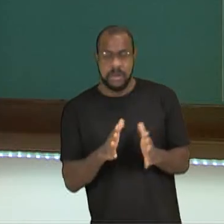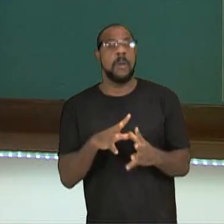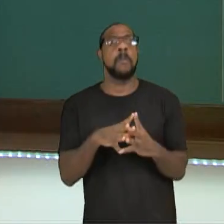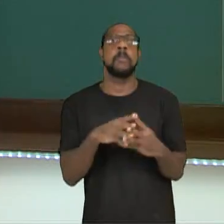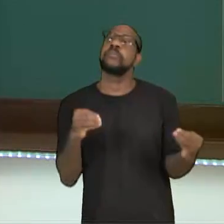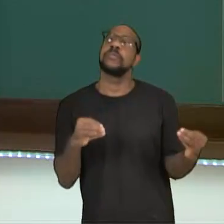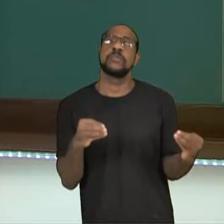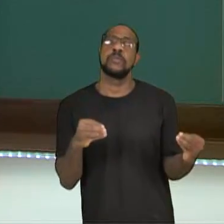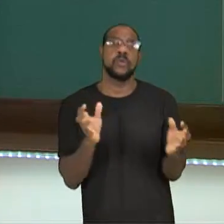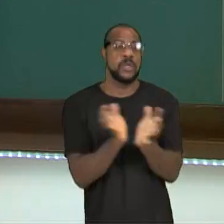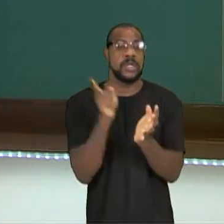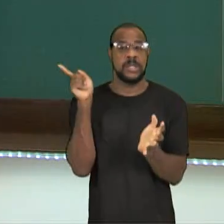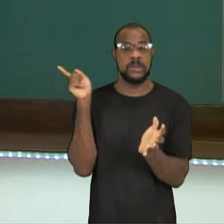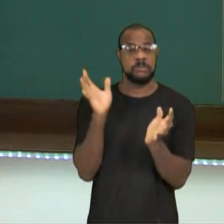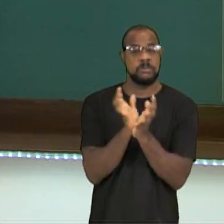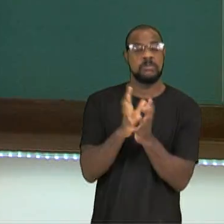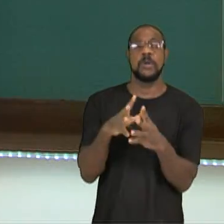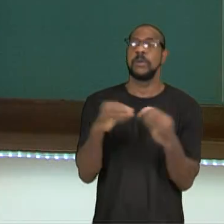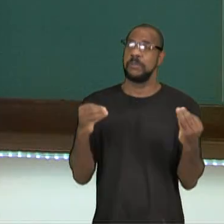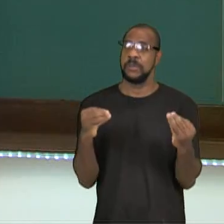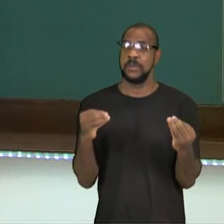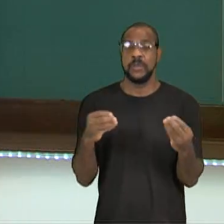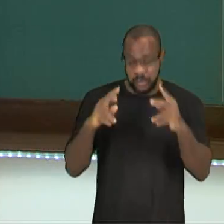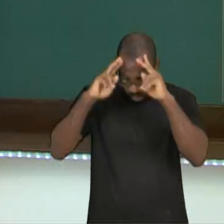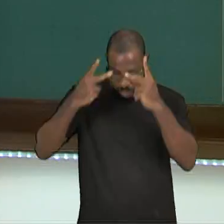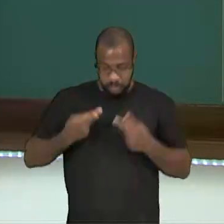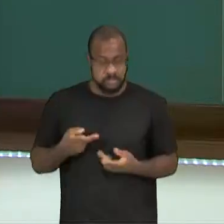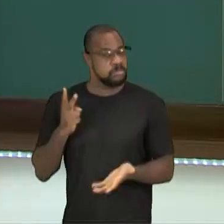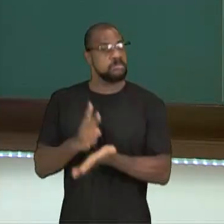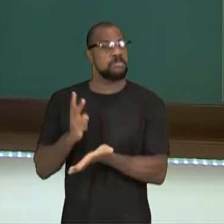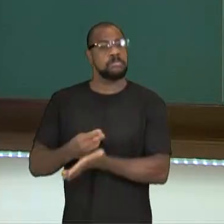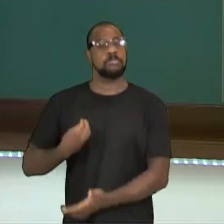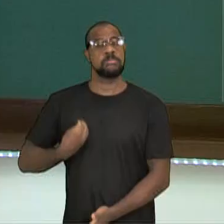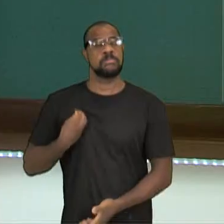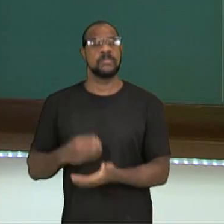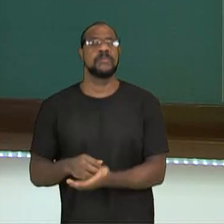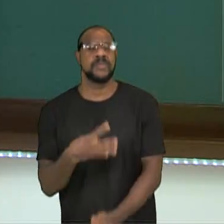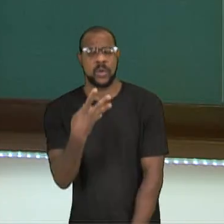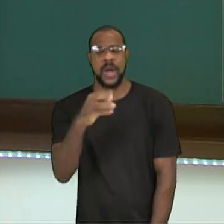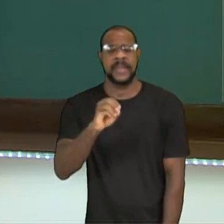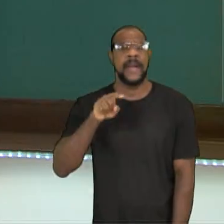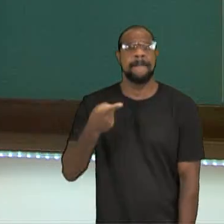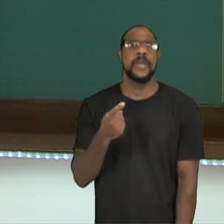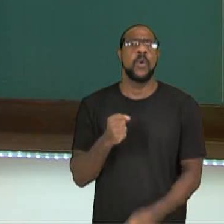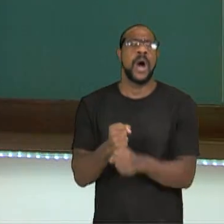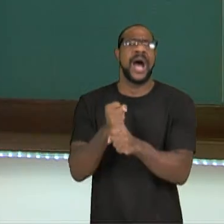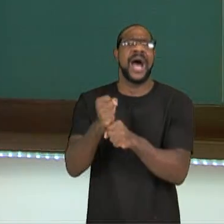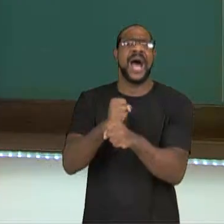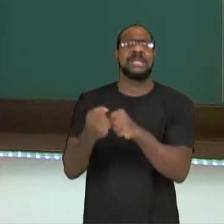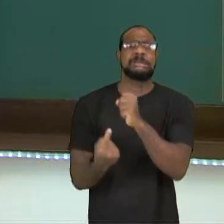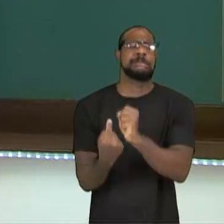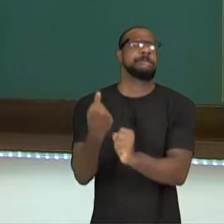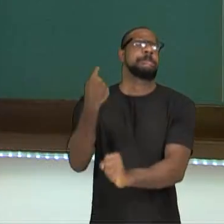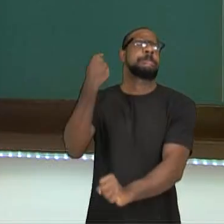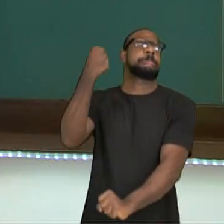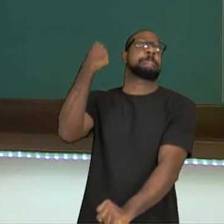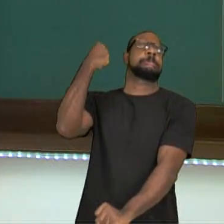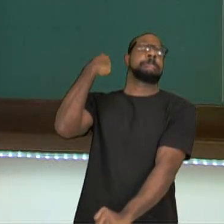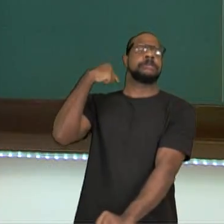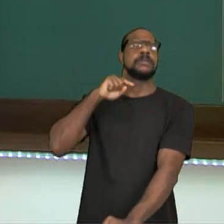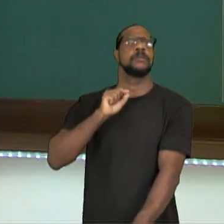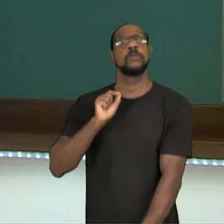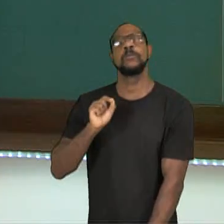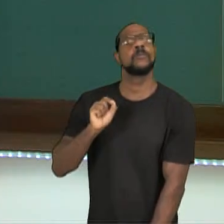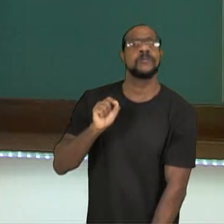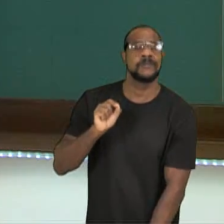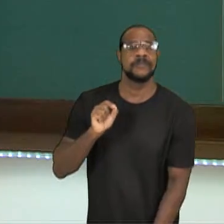permanece, que é a nossa espécie. Há 40 mil anos atrás, eles, né, aqui está dizendo que ninguém sabe, mas eu vou trazer para vocês duas